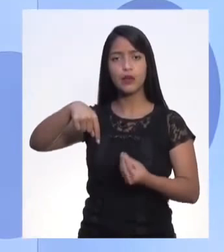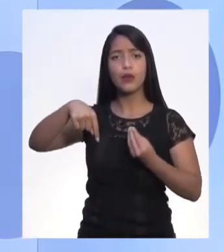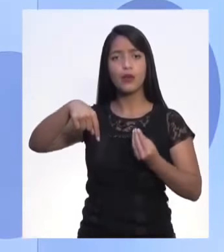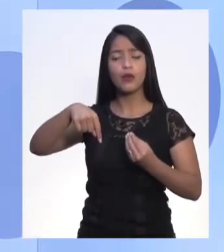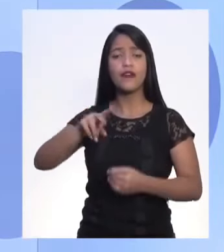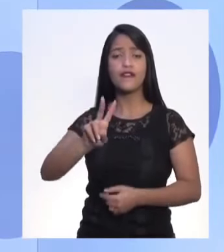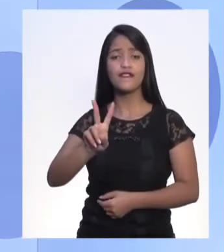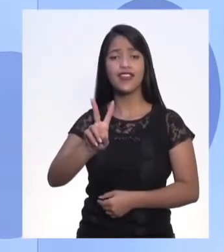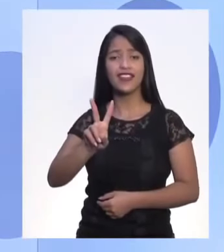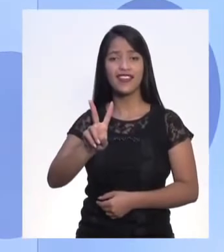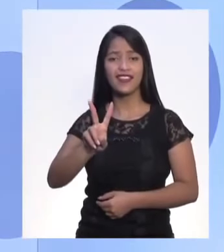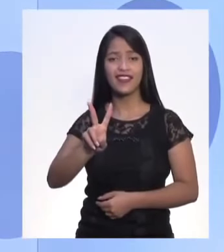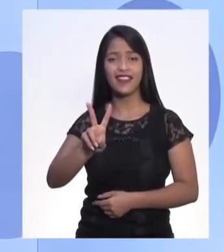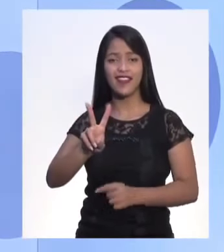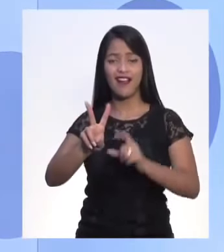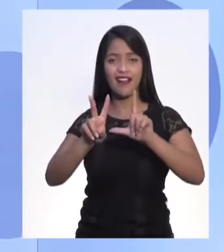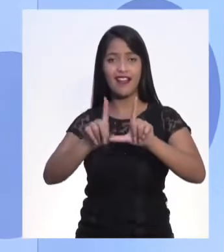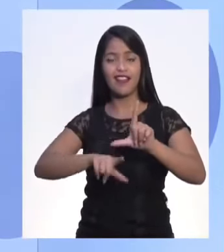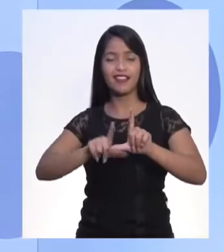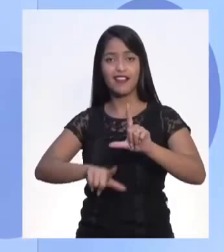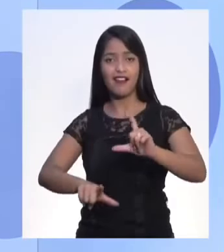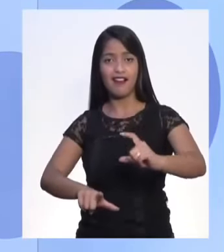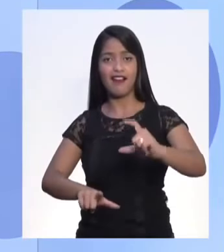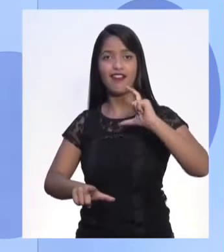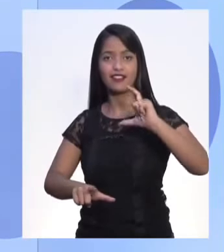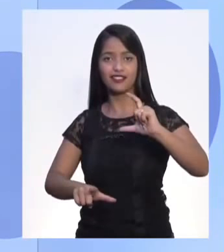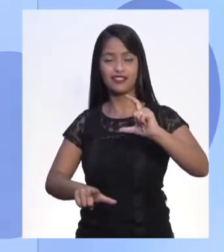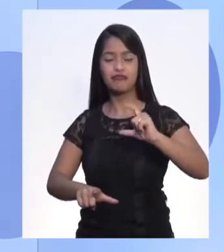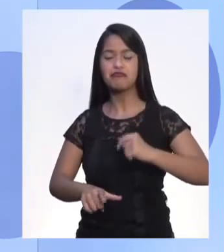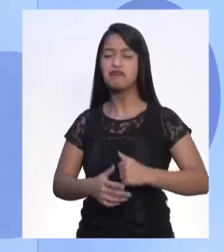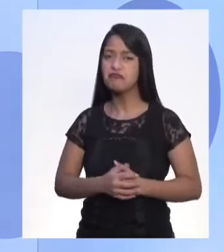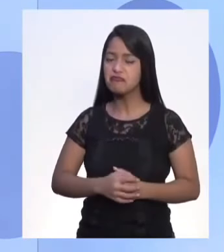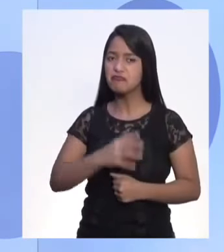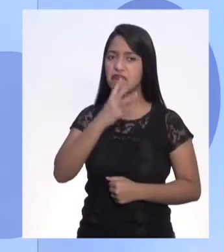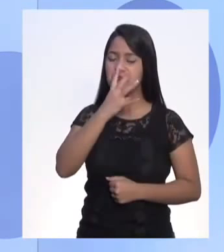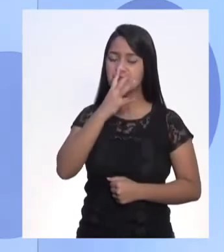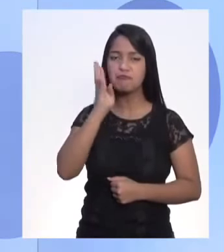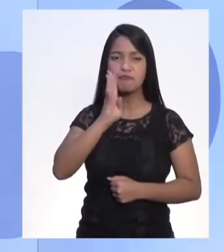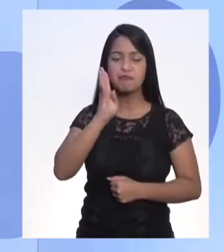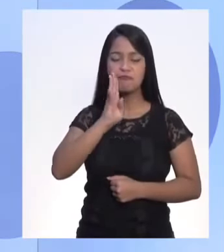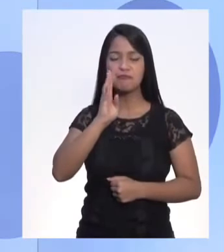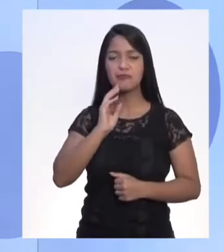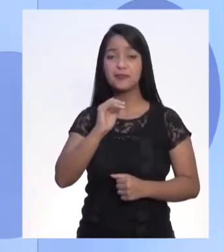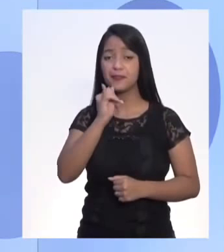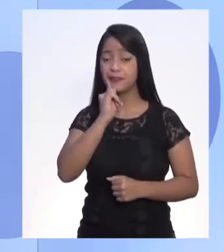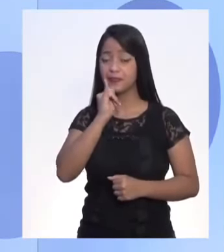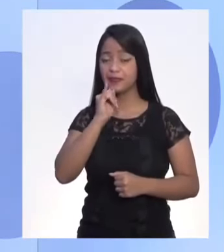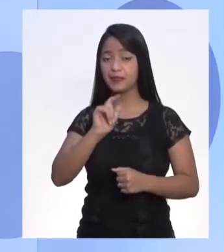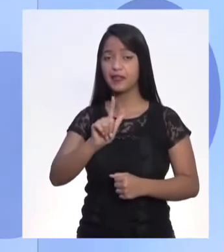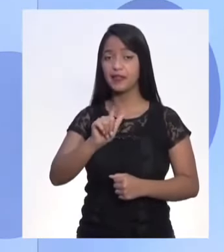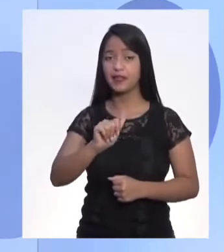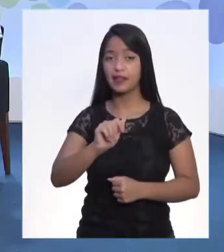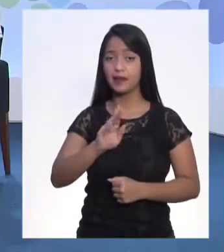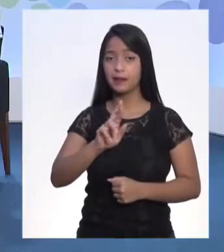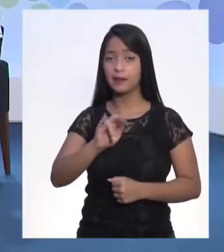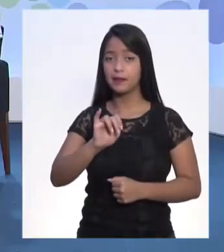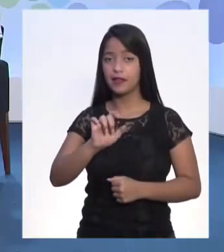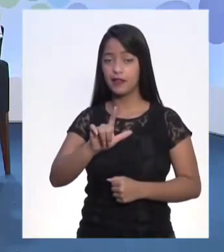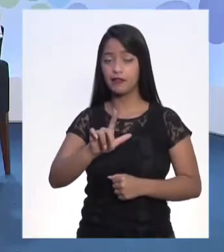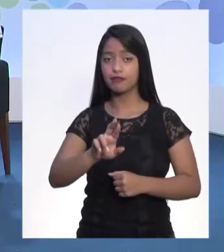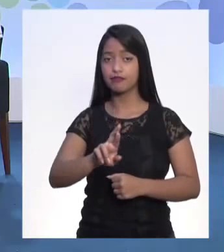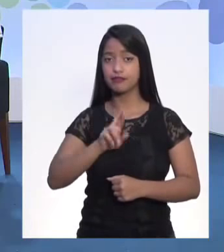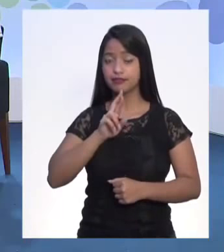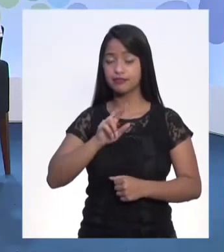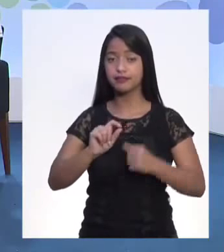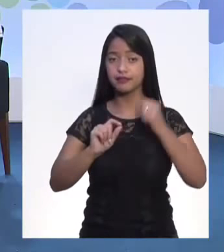colocaram ver maiúsculo olha olha eu já tinha Então eu tenho aqui por exemplo o Gabriel colocando as setas